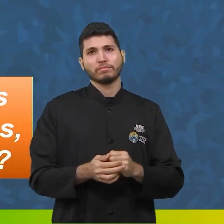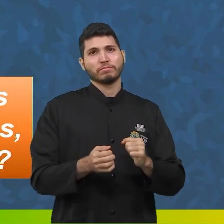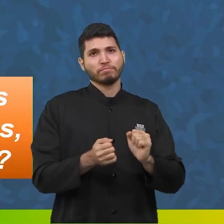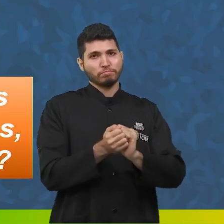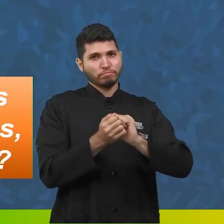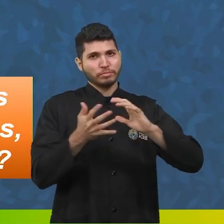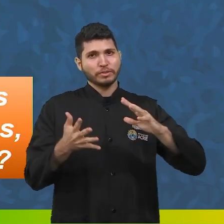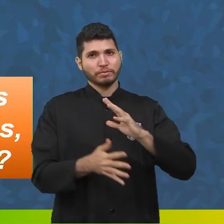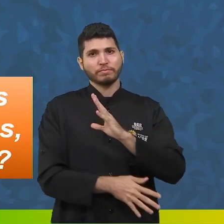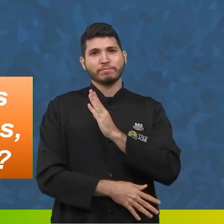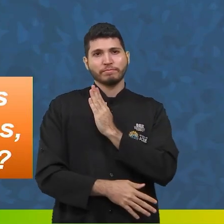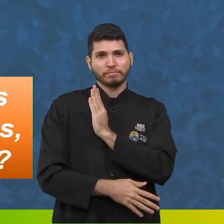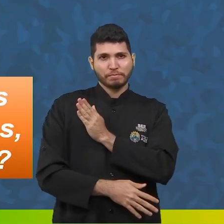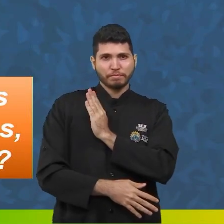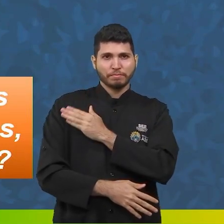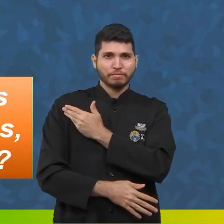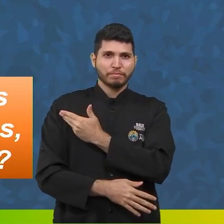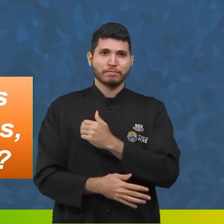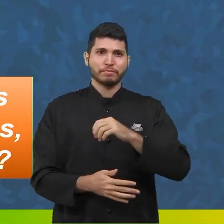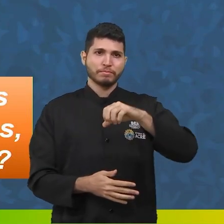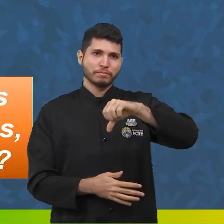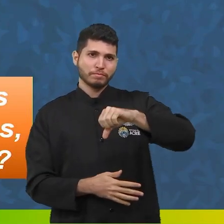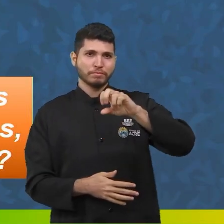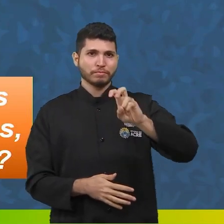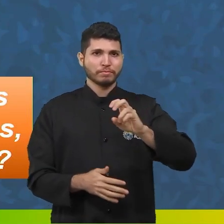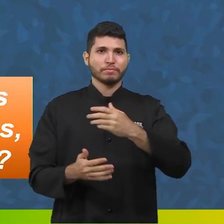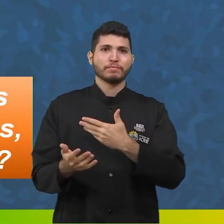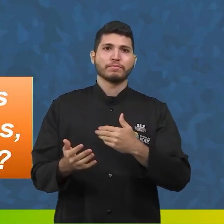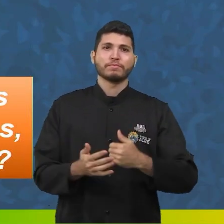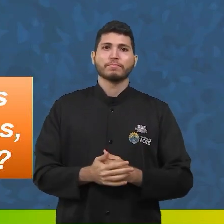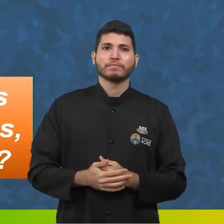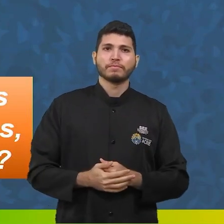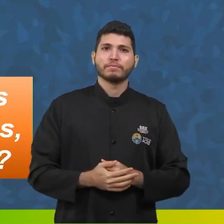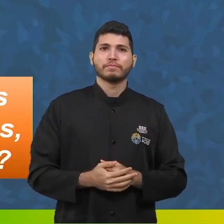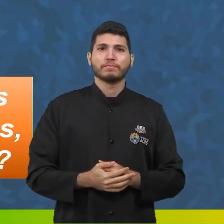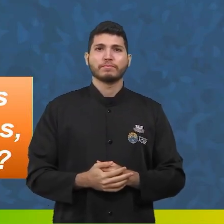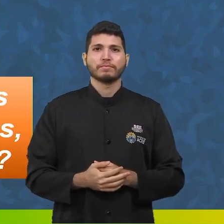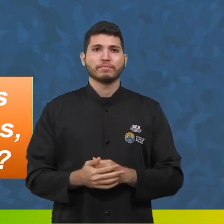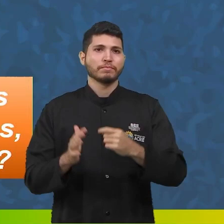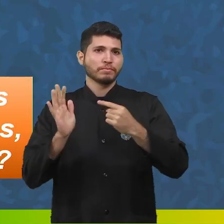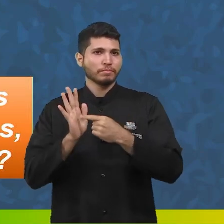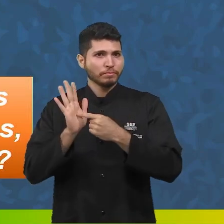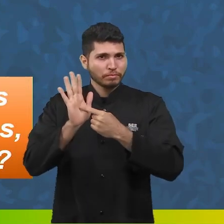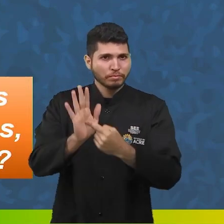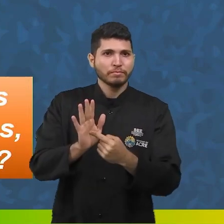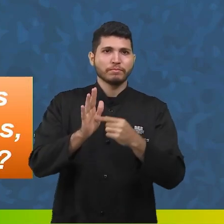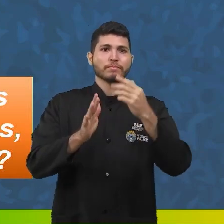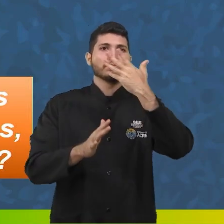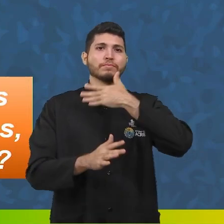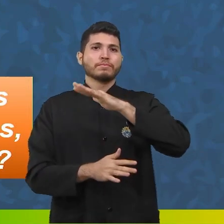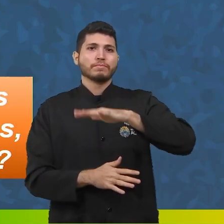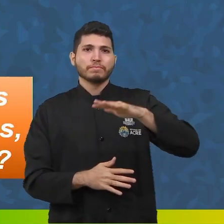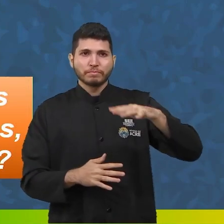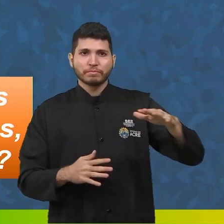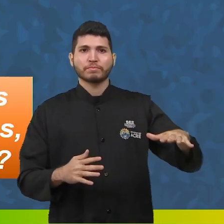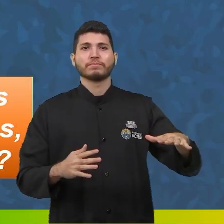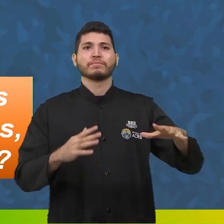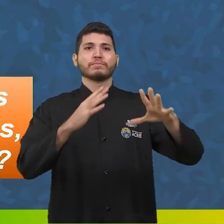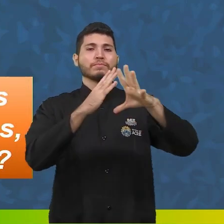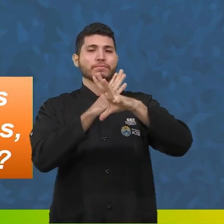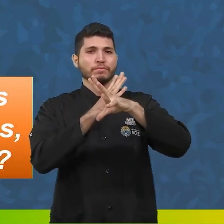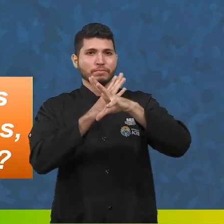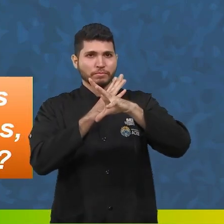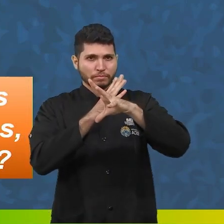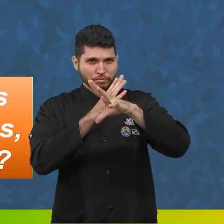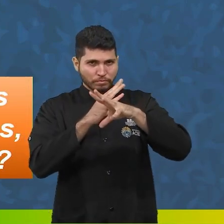95, mobilizaram o país em torno da questão das crianças desaparecidas. Esse